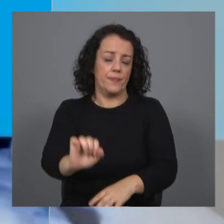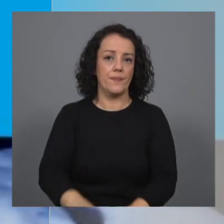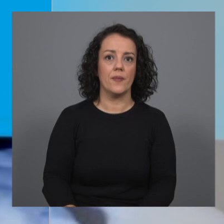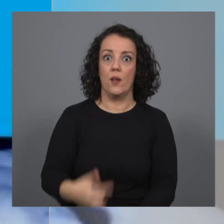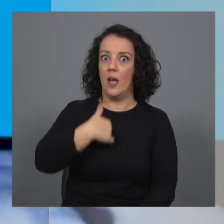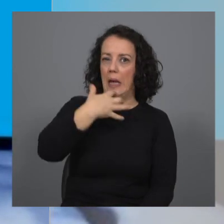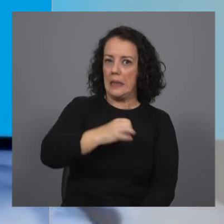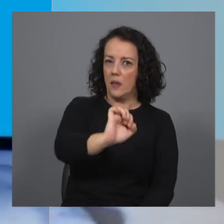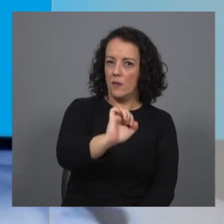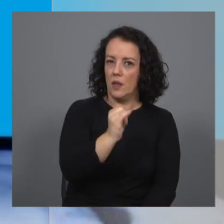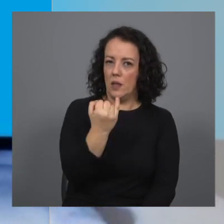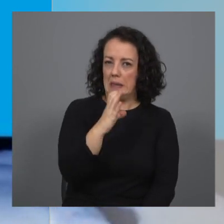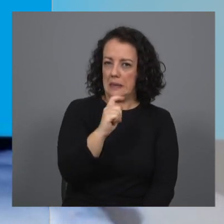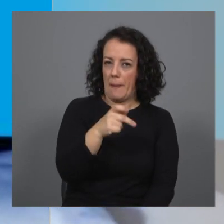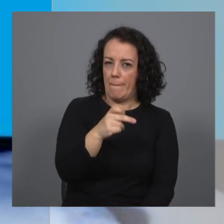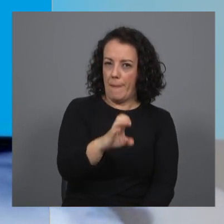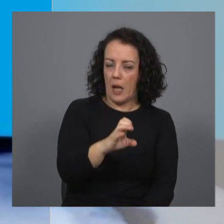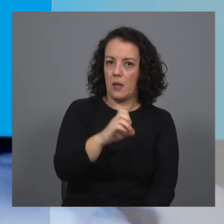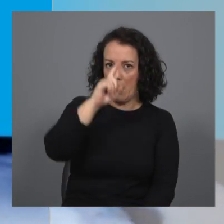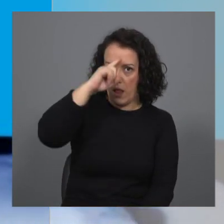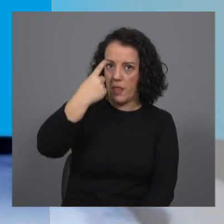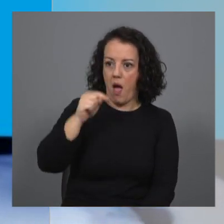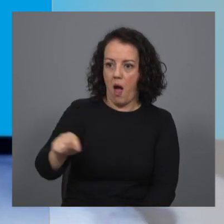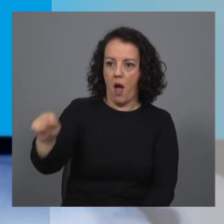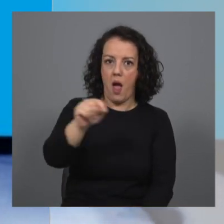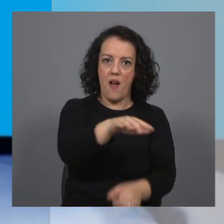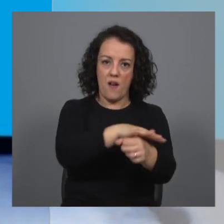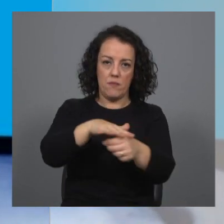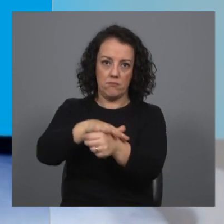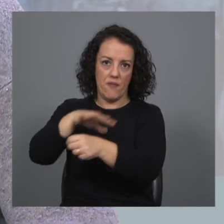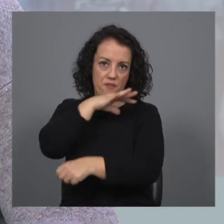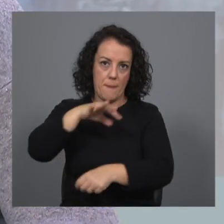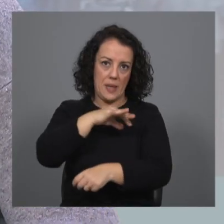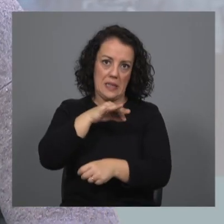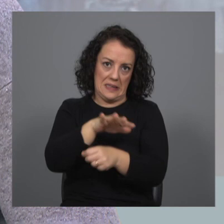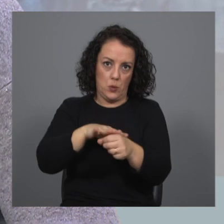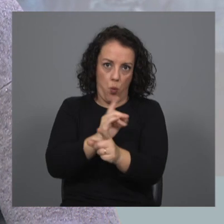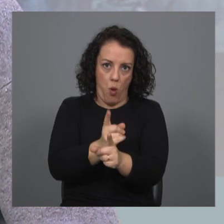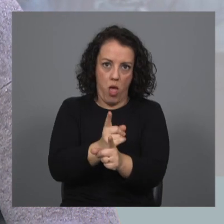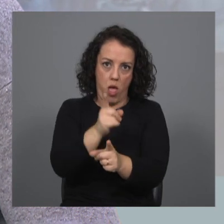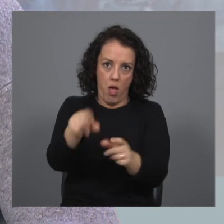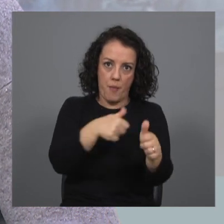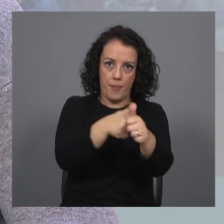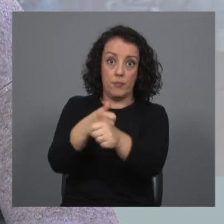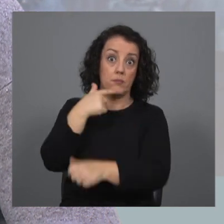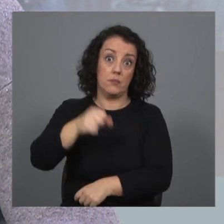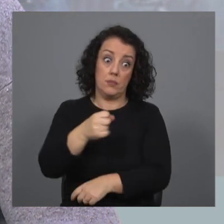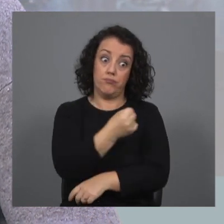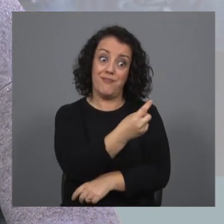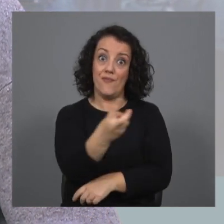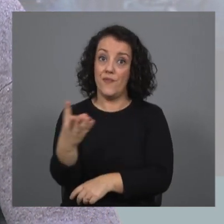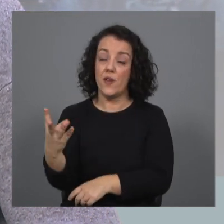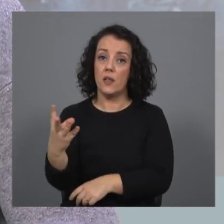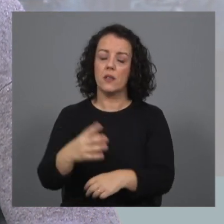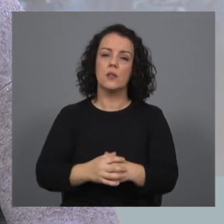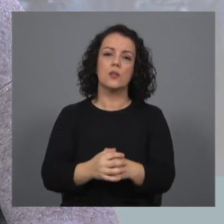tem identificado esses casos e acompanha famílias que estão nessa situação. Sim, várias, e no caso